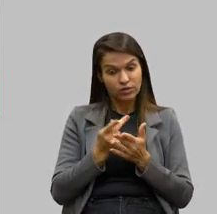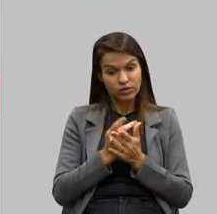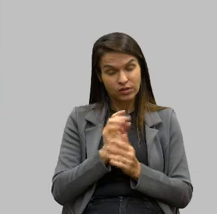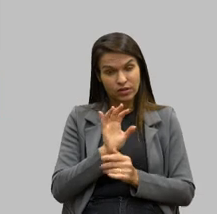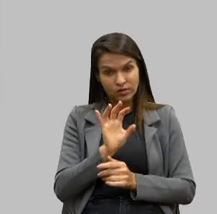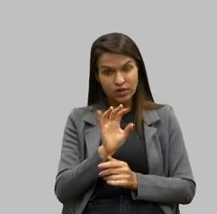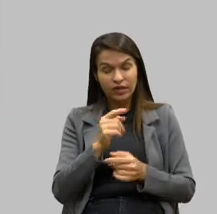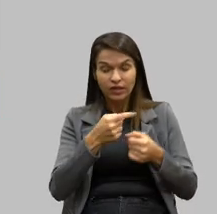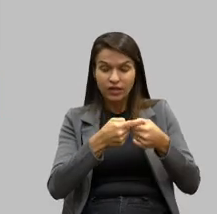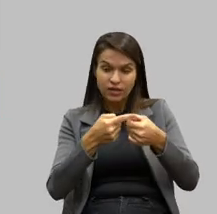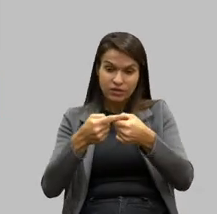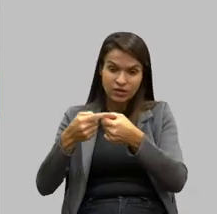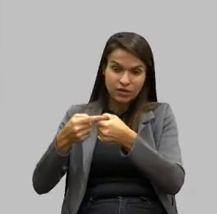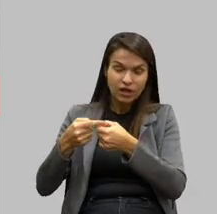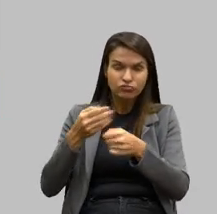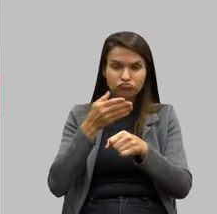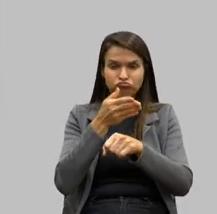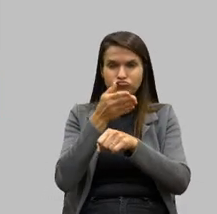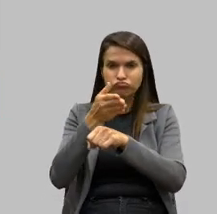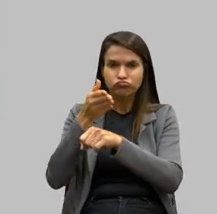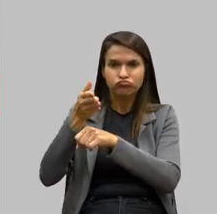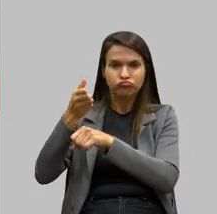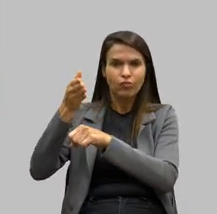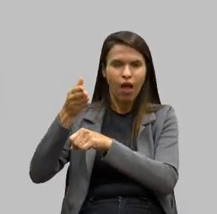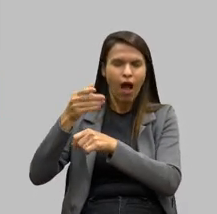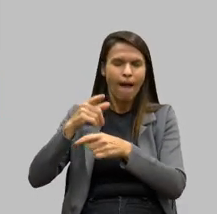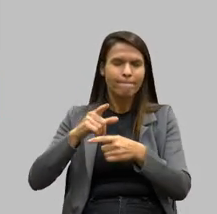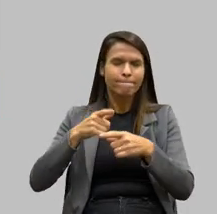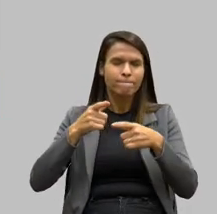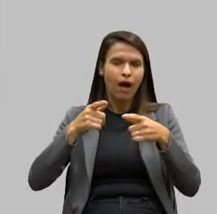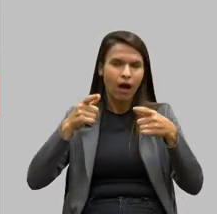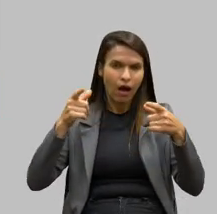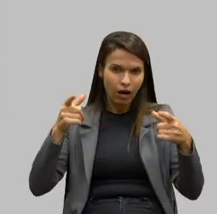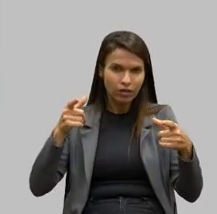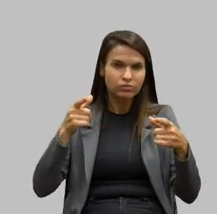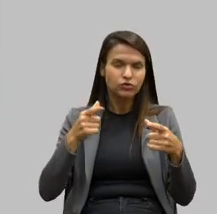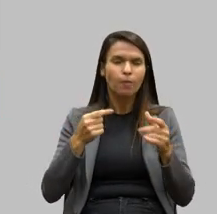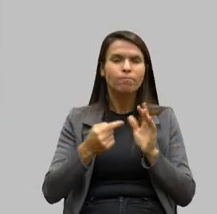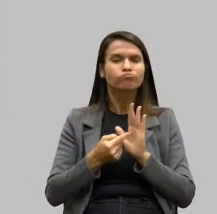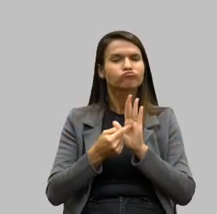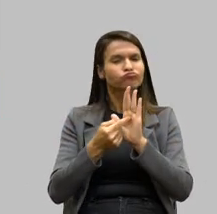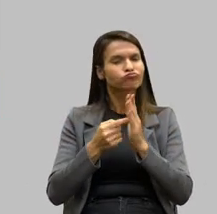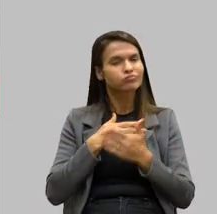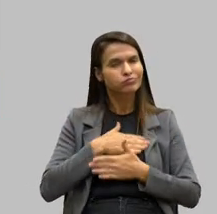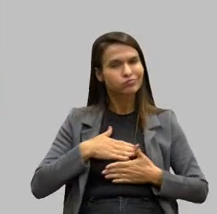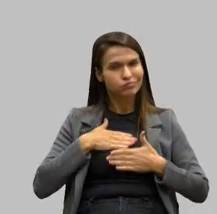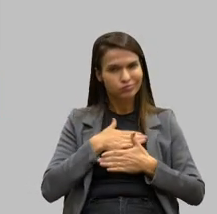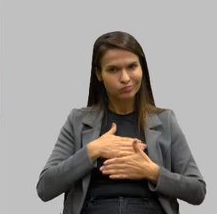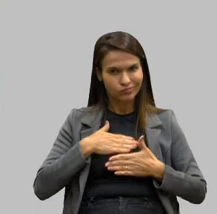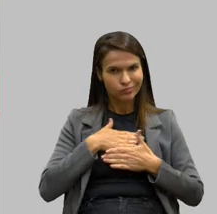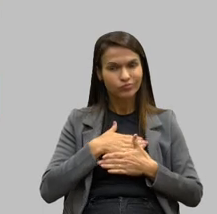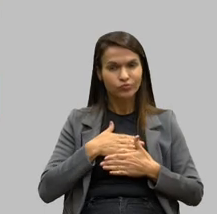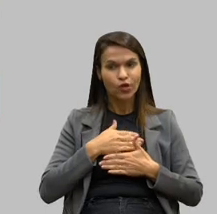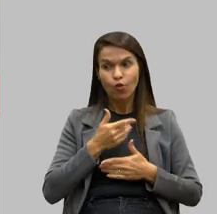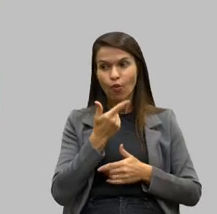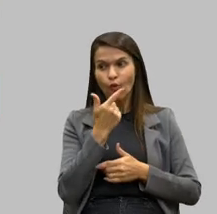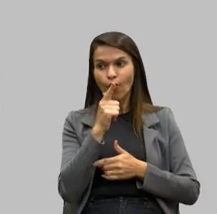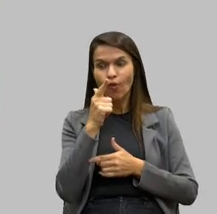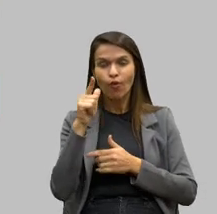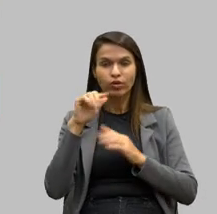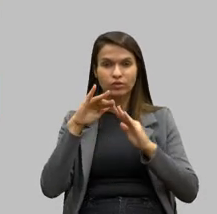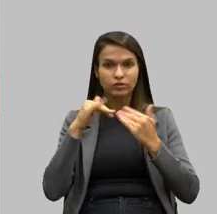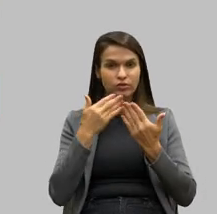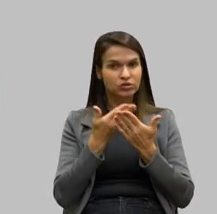que eu tenho percorrido, a grande maioria tem se manifestado uma satisfação muito grande e outras escolas que não